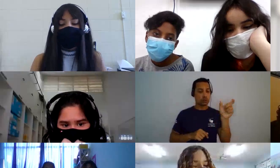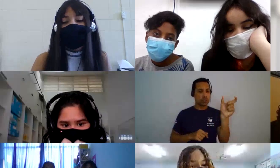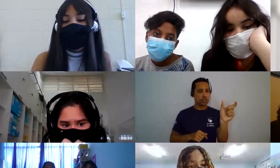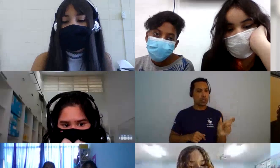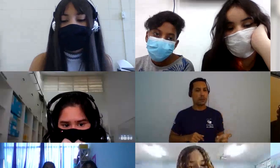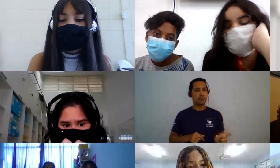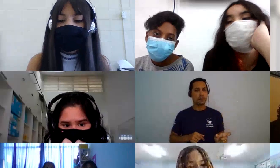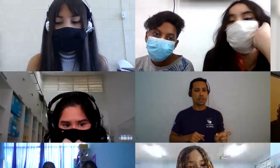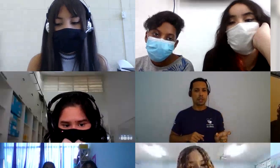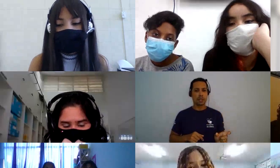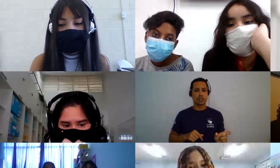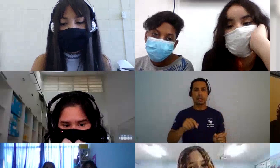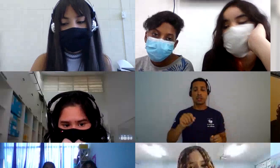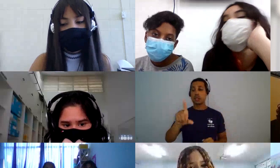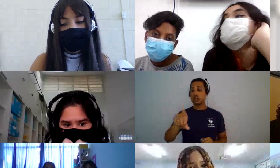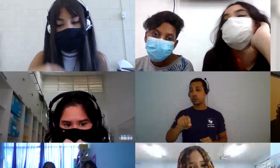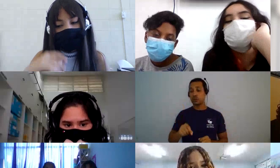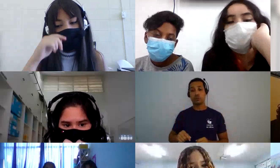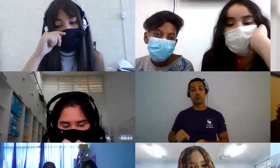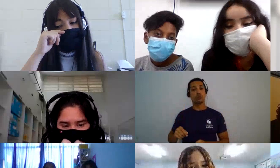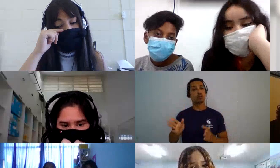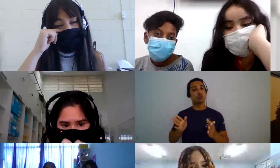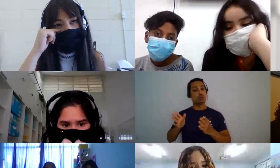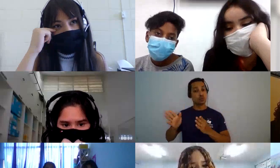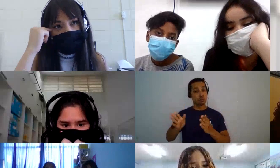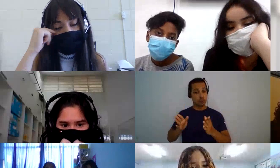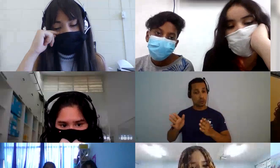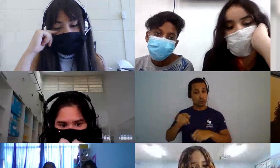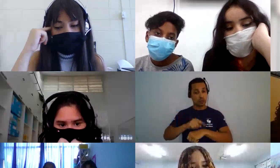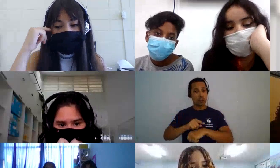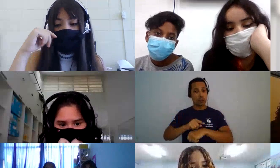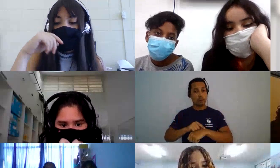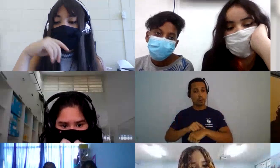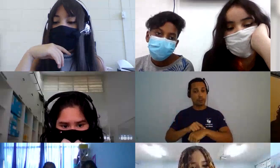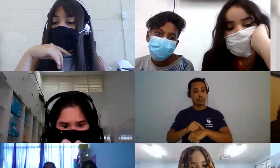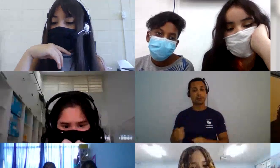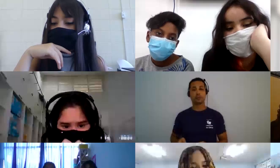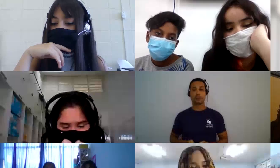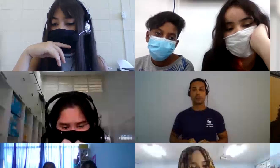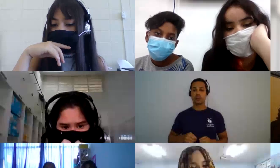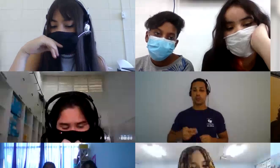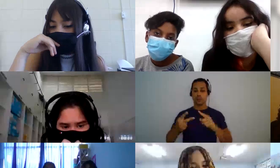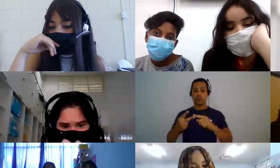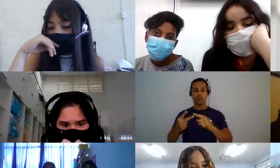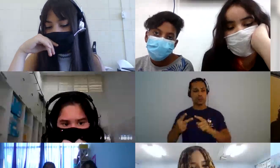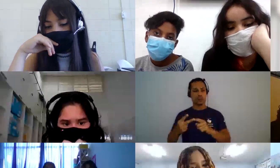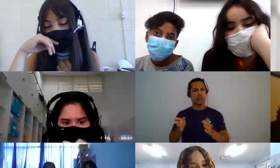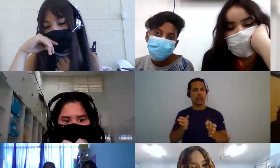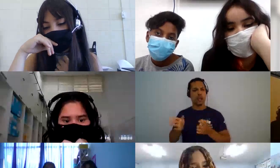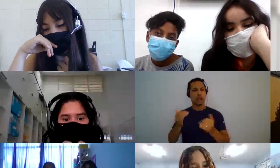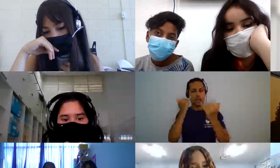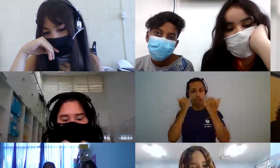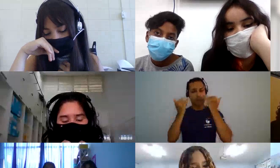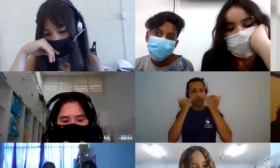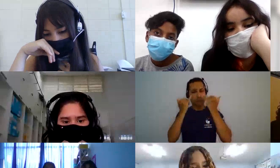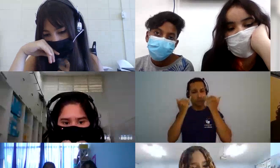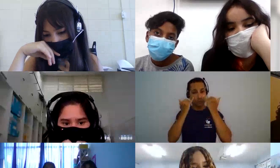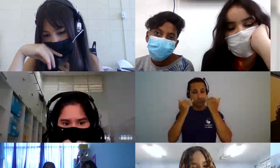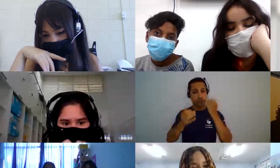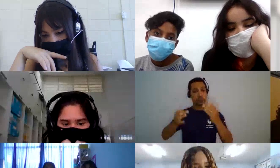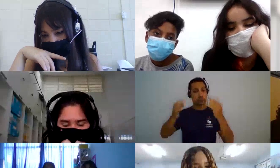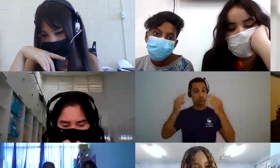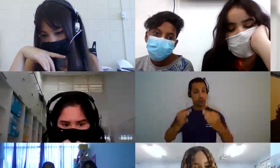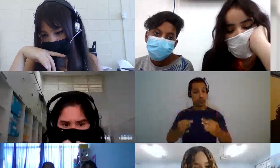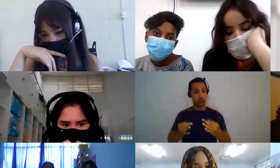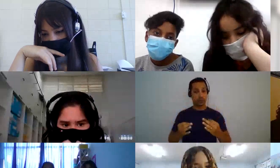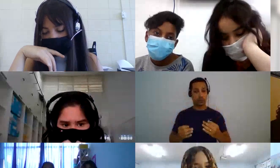escolher o momento de você exercer a sua sexualidade. Segundo, ter acesso à informação adequada,